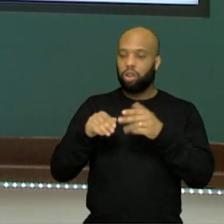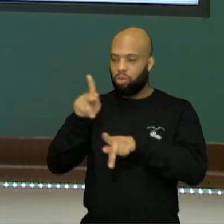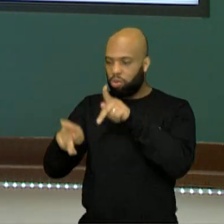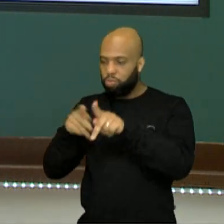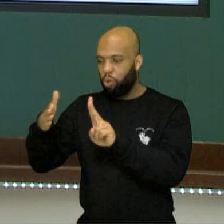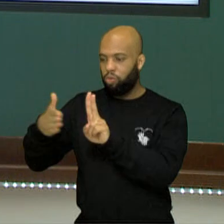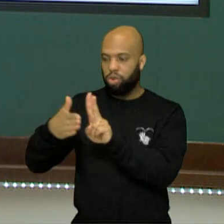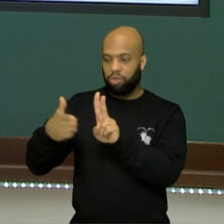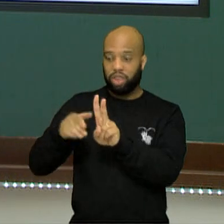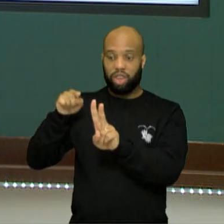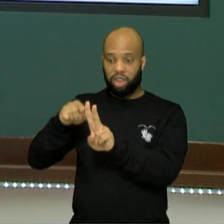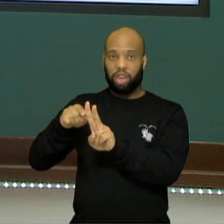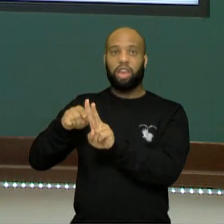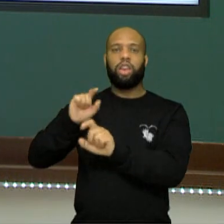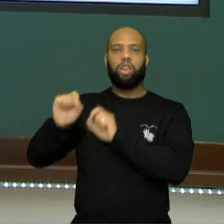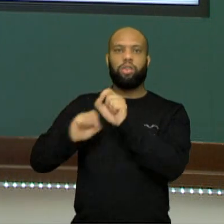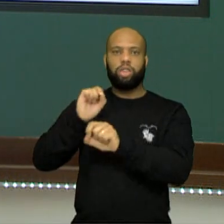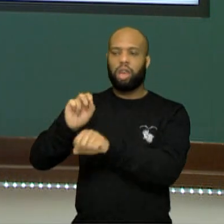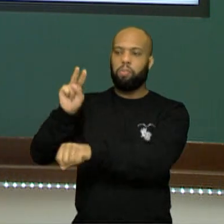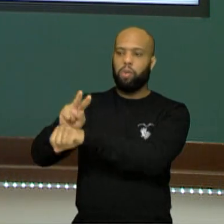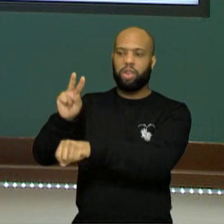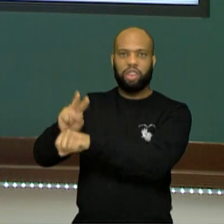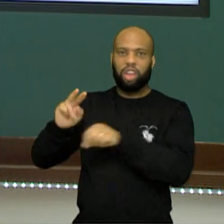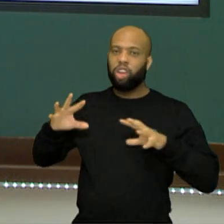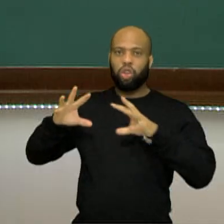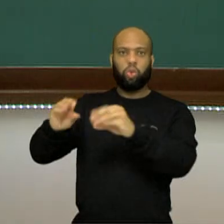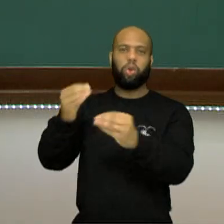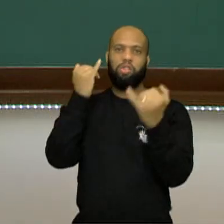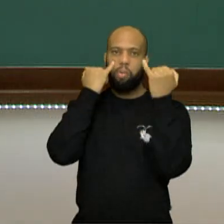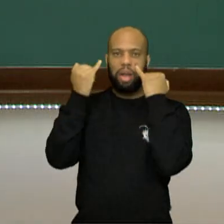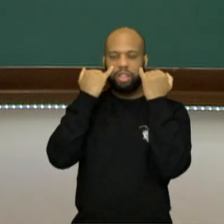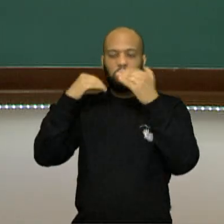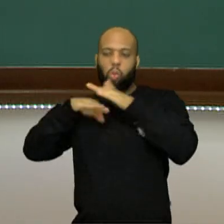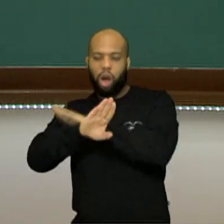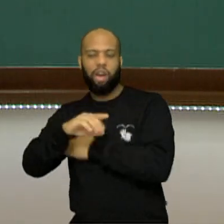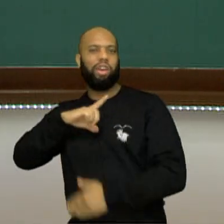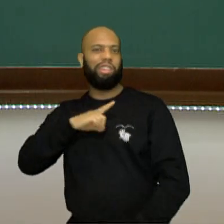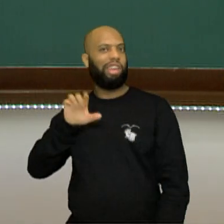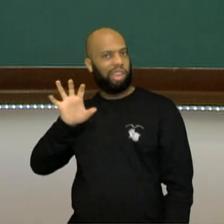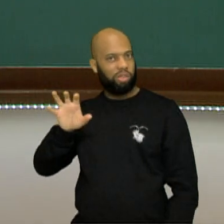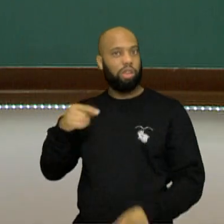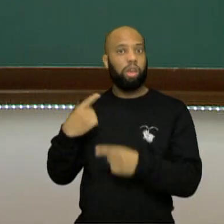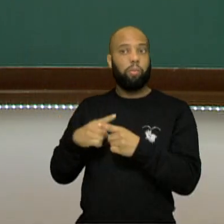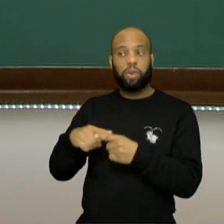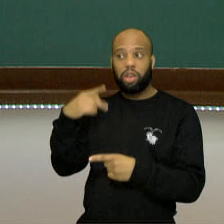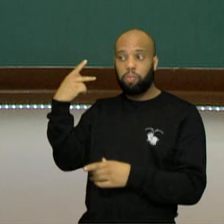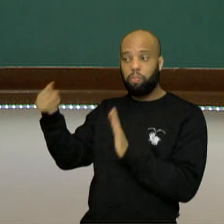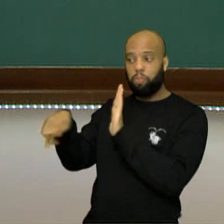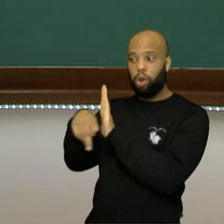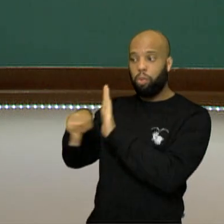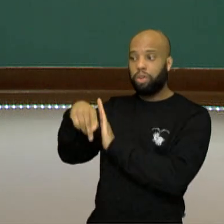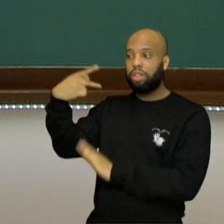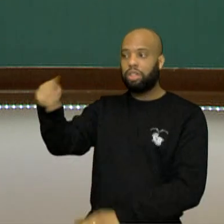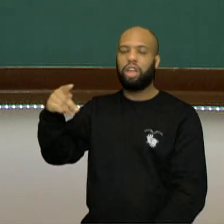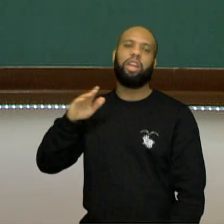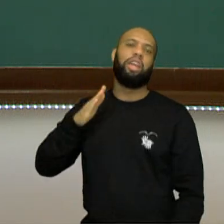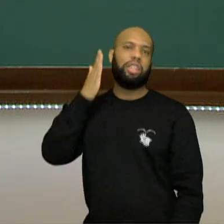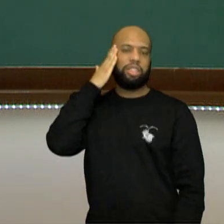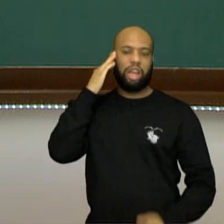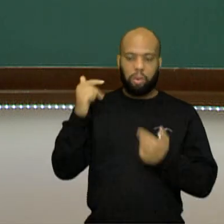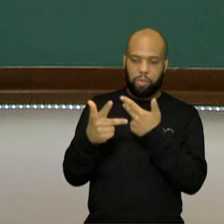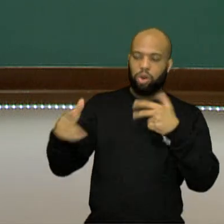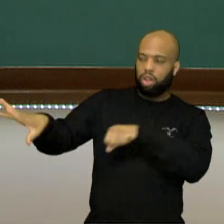são os verdadeiros guardiões de toda essa informação. É deles que a gente tem esse conhecimento